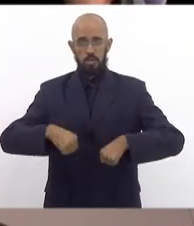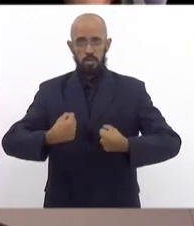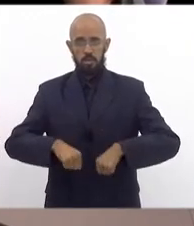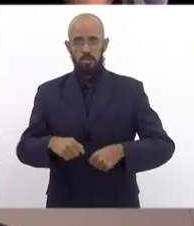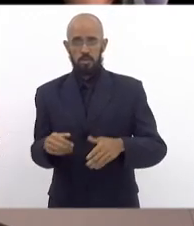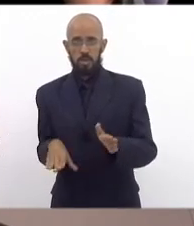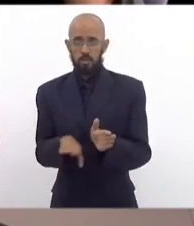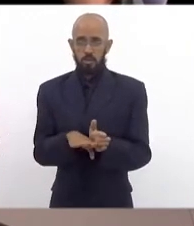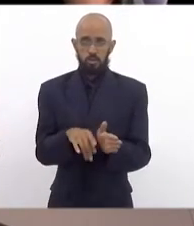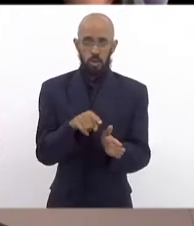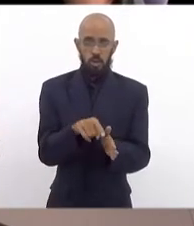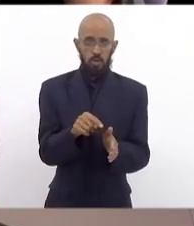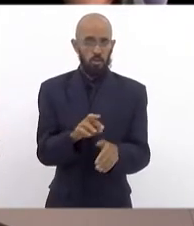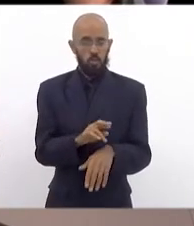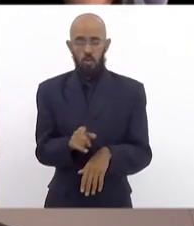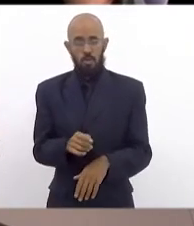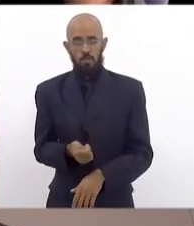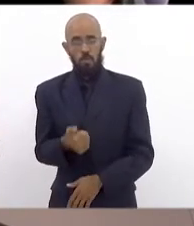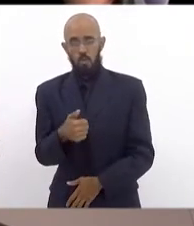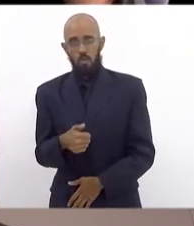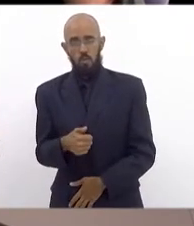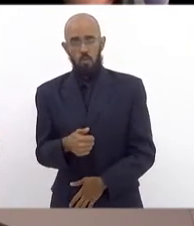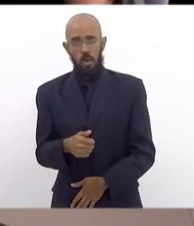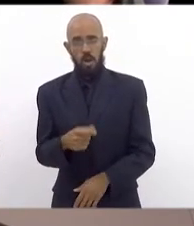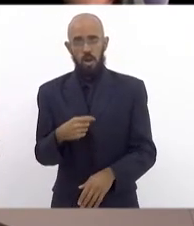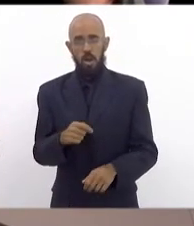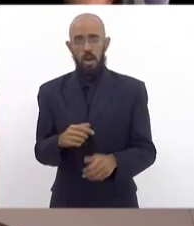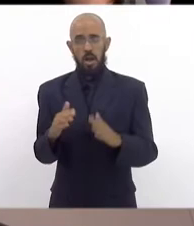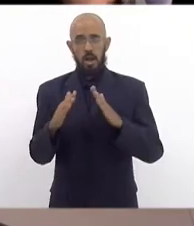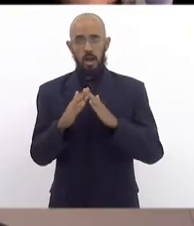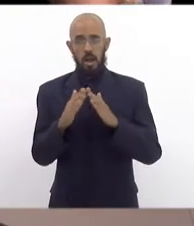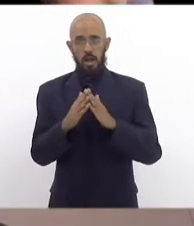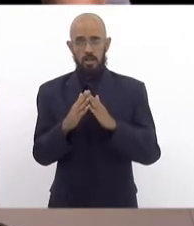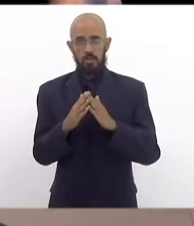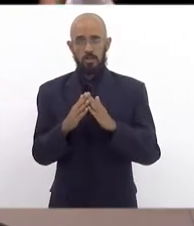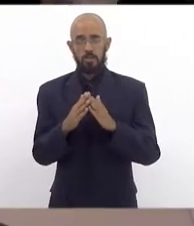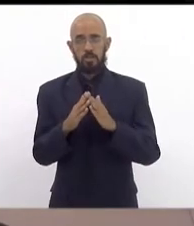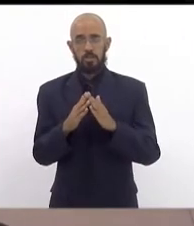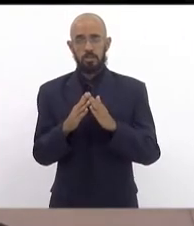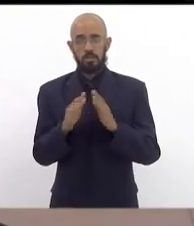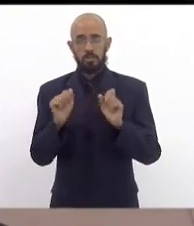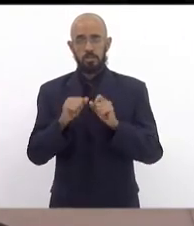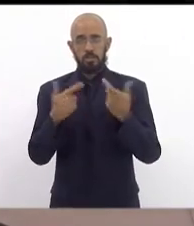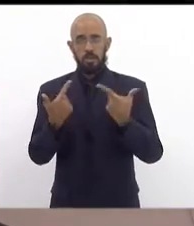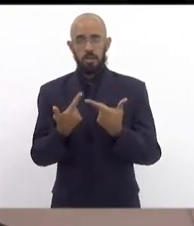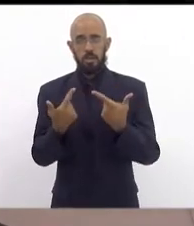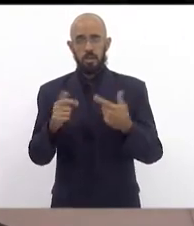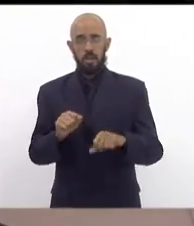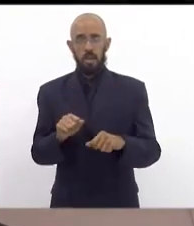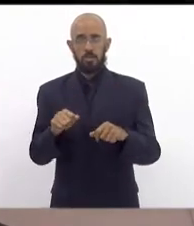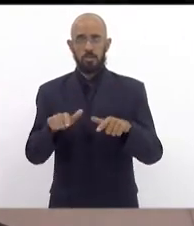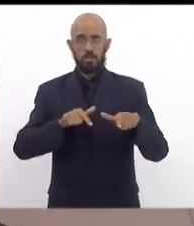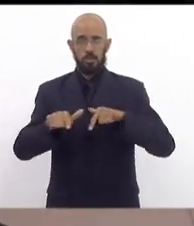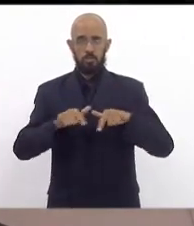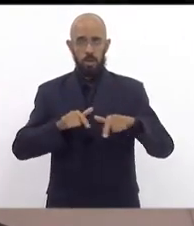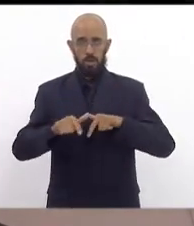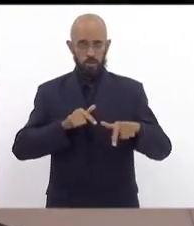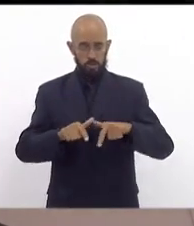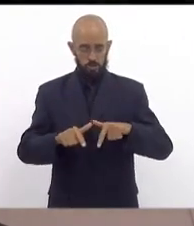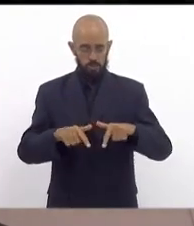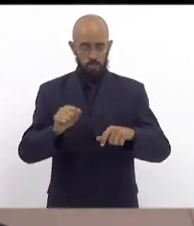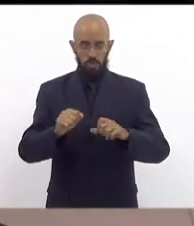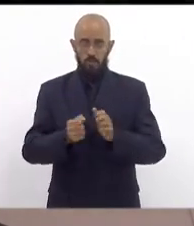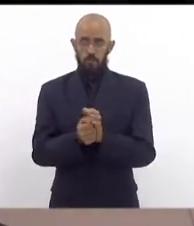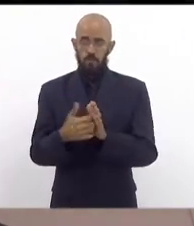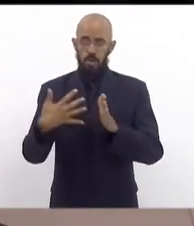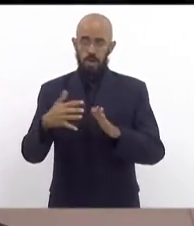que chegam que não são poucas a casa Tem trabalhado ali caso ele já tiver trabalhado bastante e muitas pessoas muitos